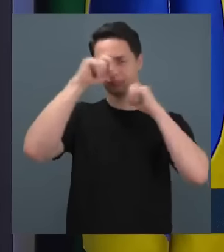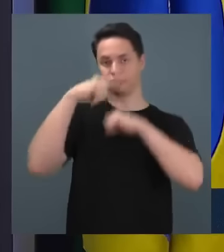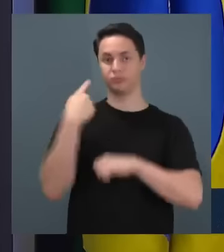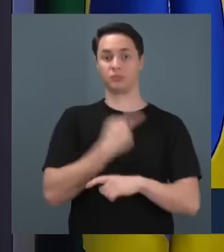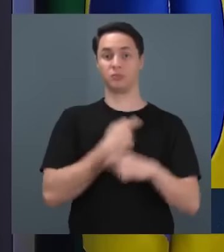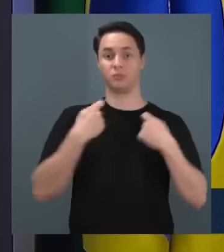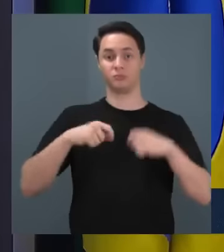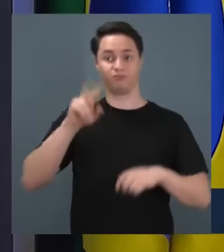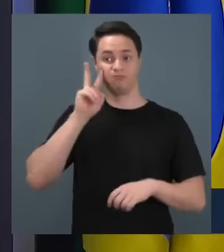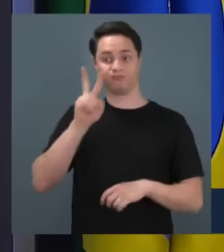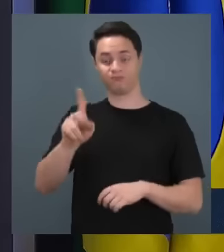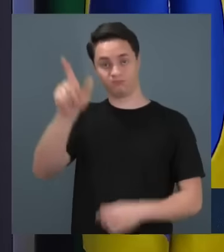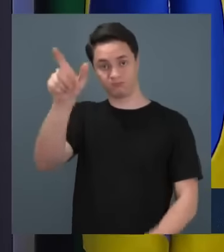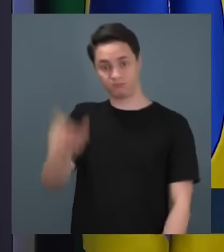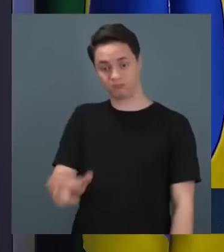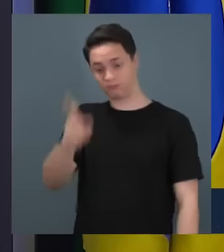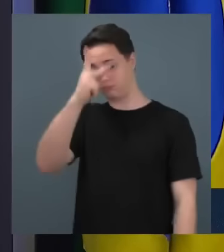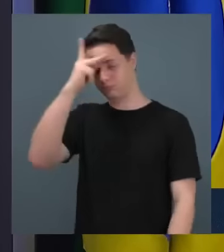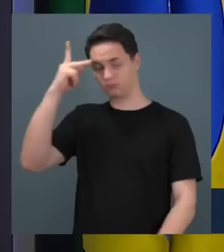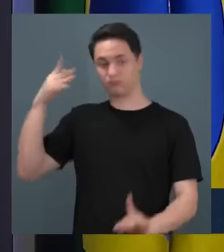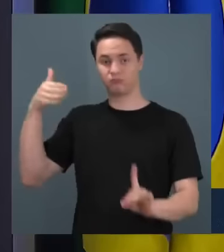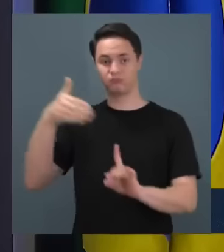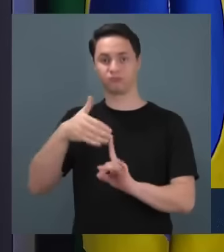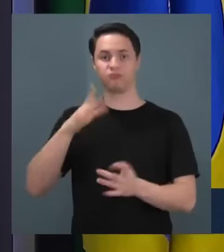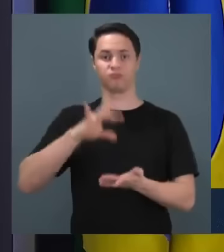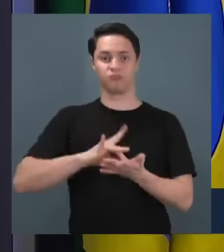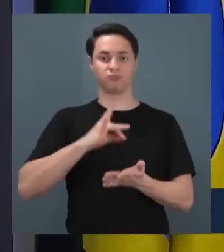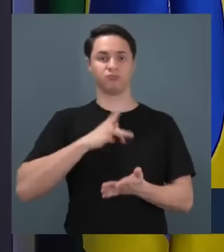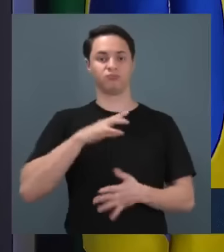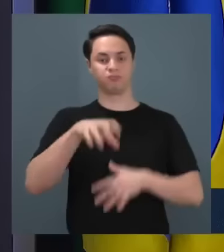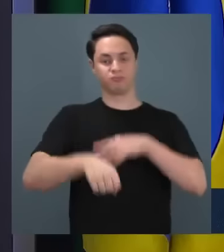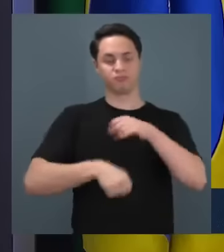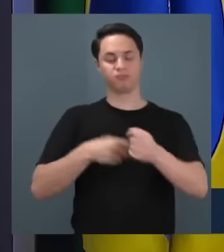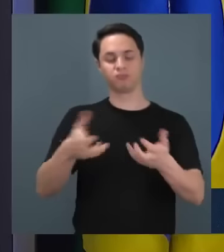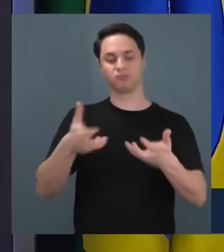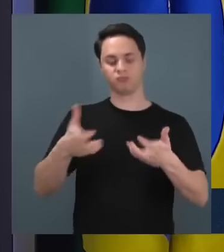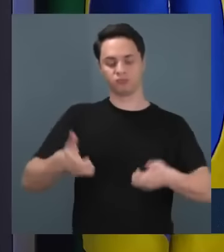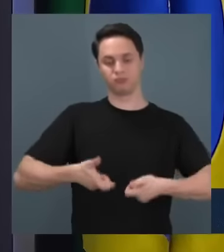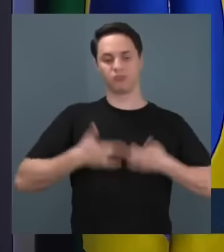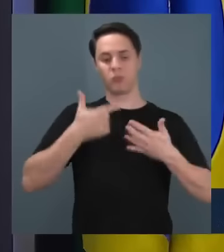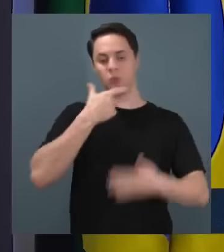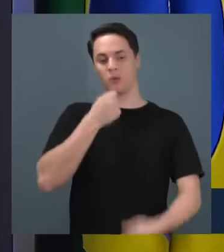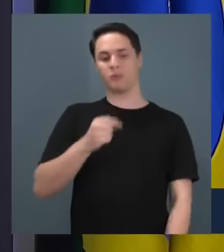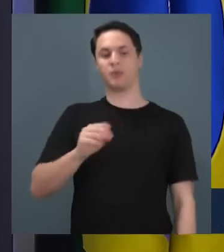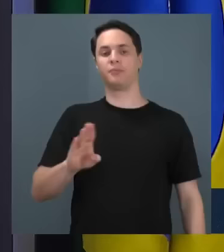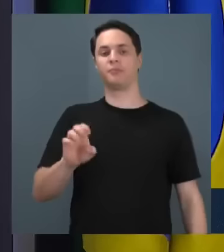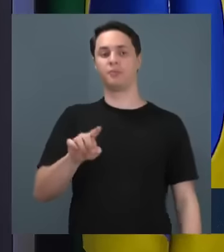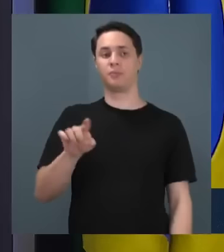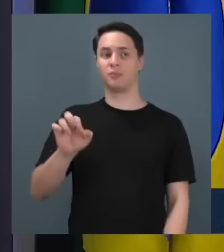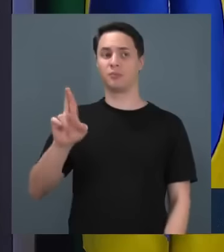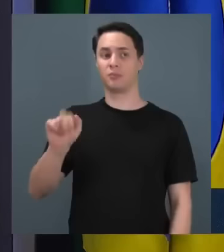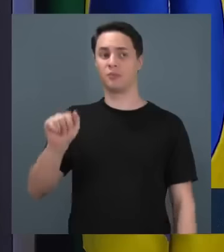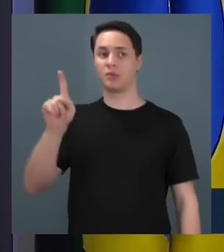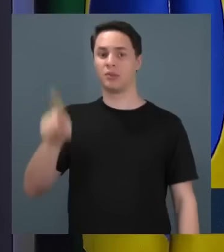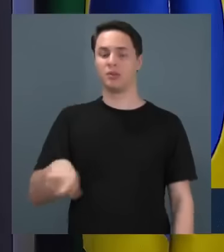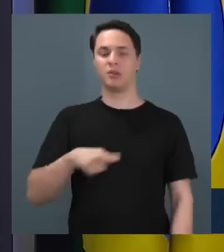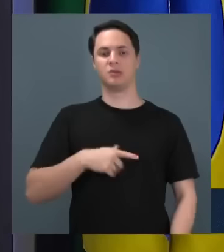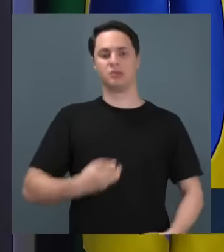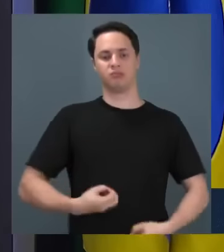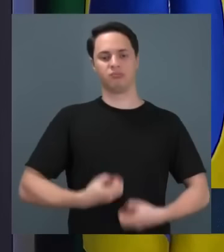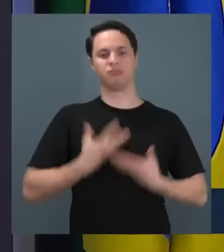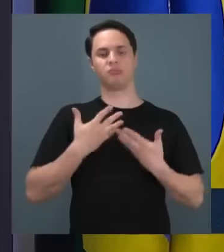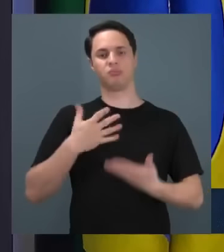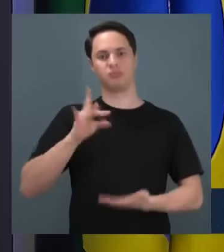para esses grandes humanistas e buscar inspiração. O Dr. Bezerra de Menezes é uma grande inspiração, para